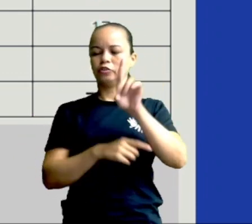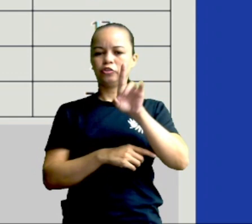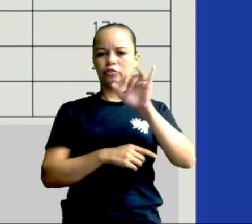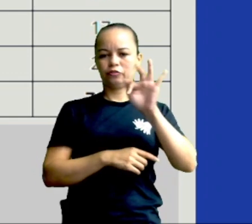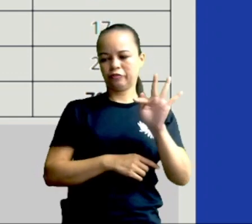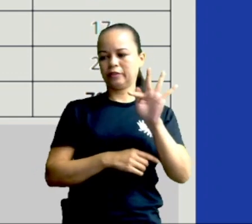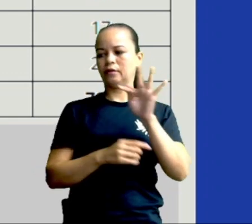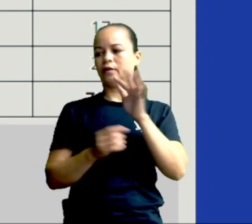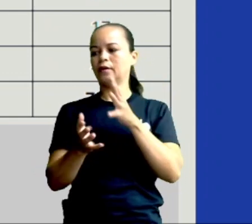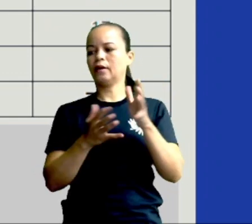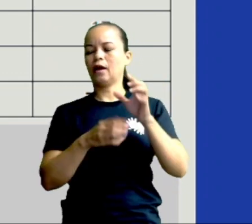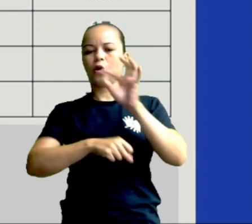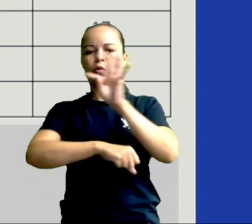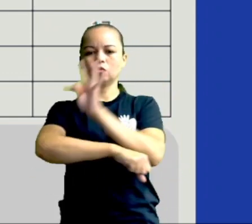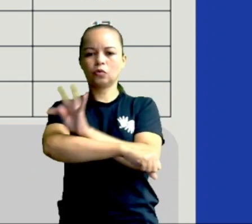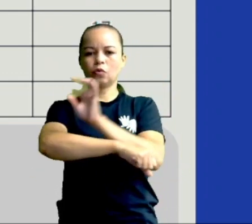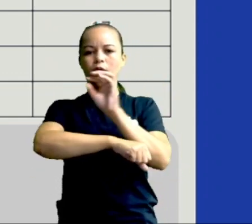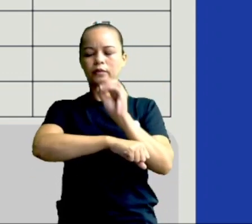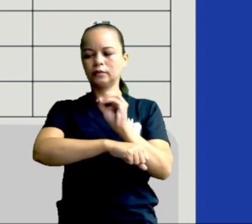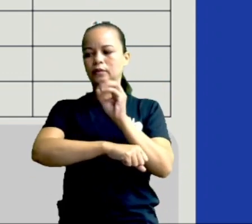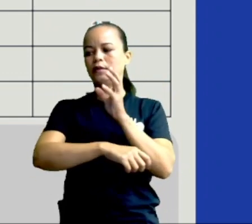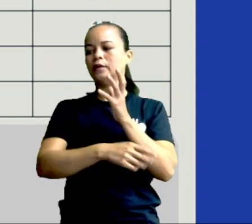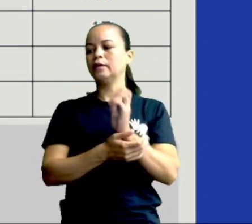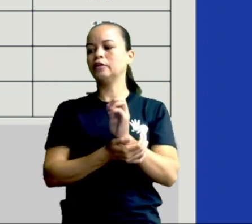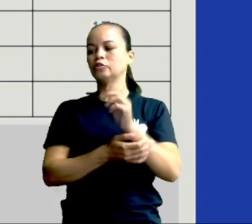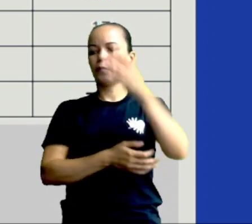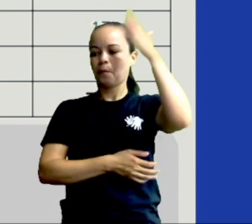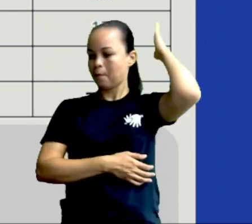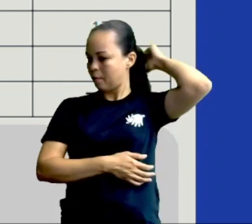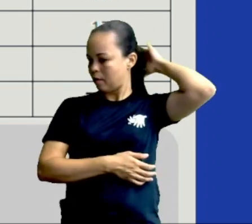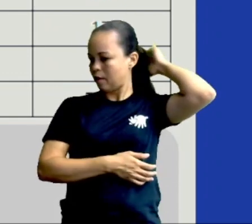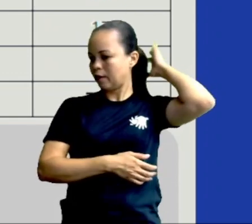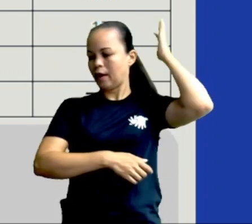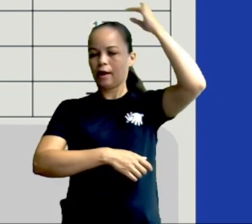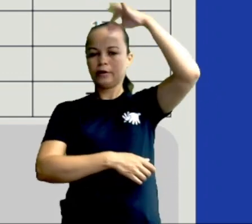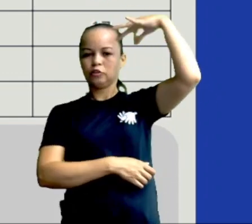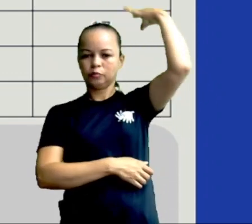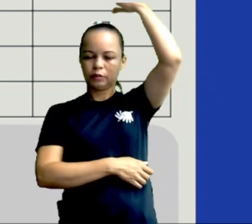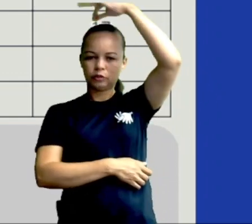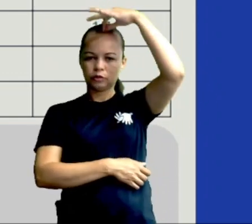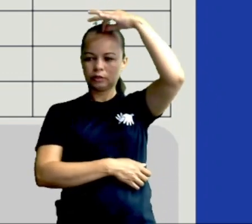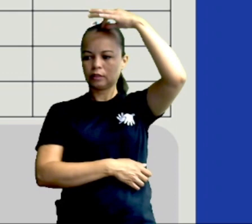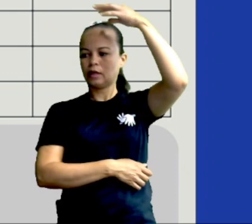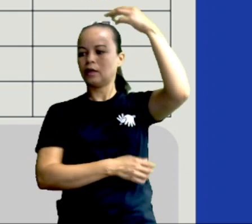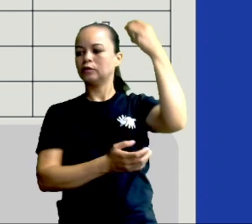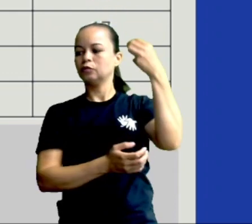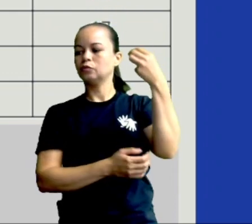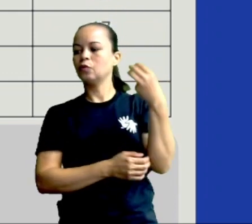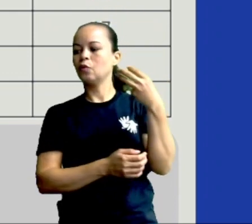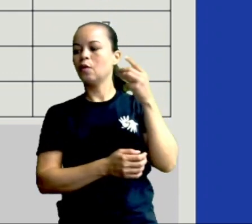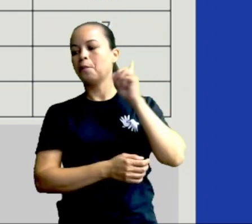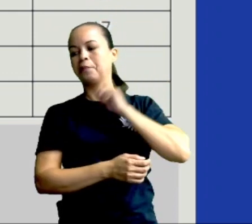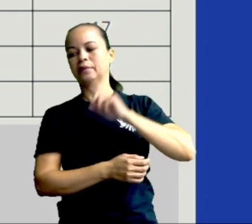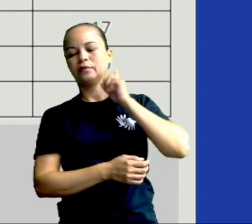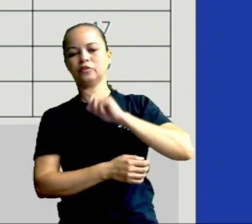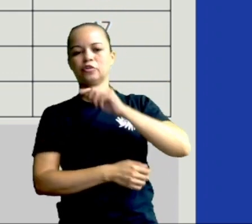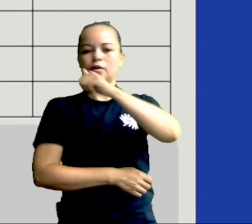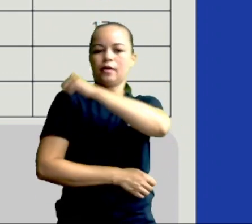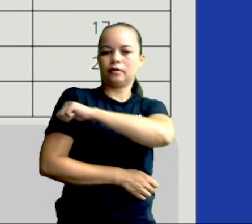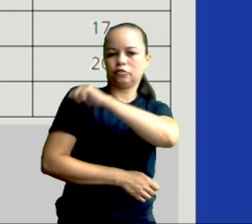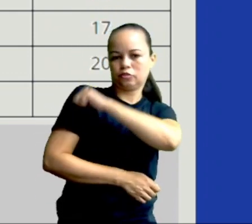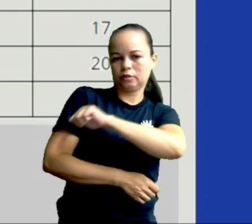Pará, Espírito Santo, Minas Gerais, Rio de Janeiro e São Paulo, né? Aqui eu tenho o quantitativo